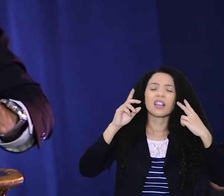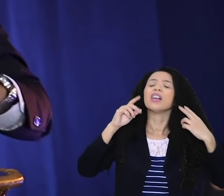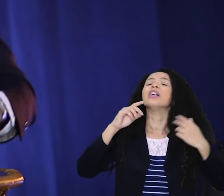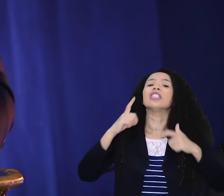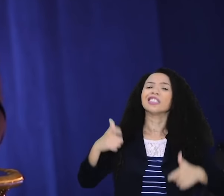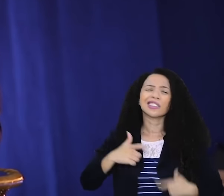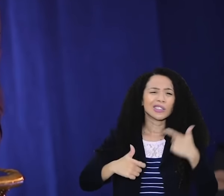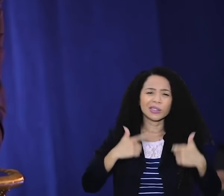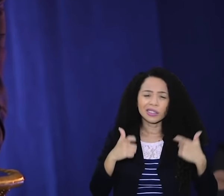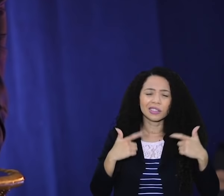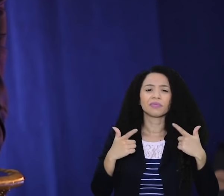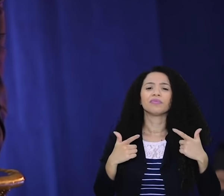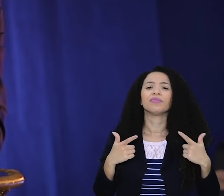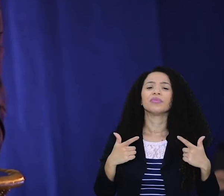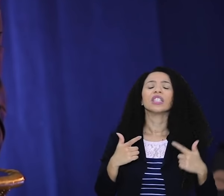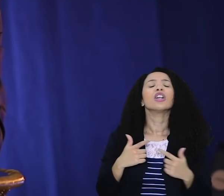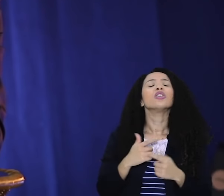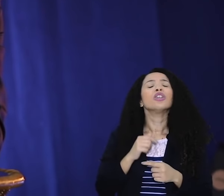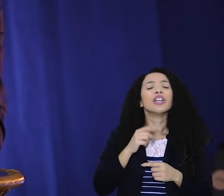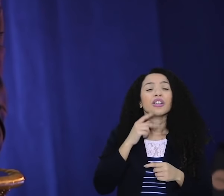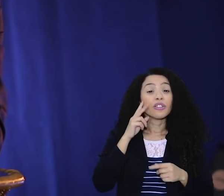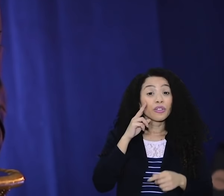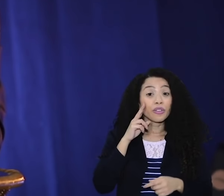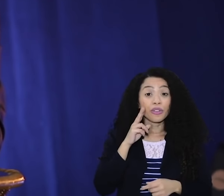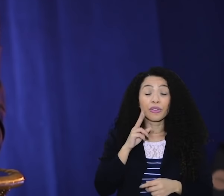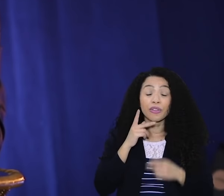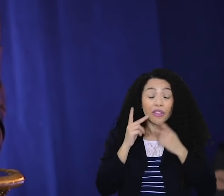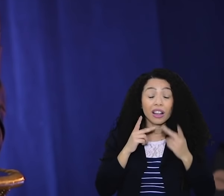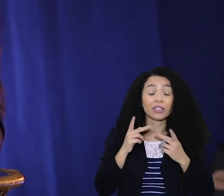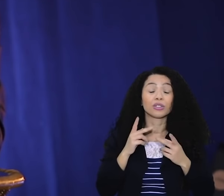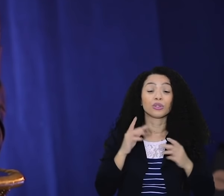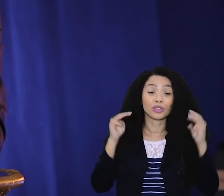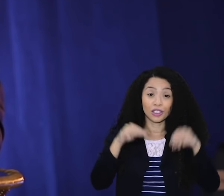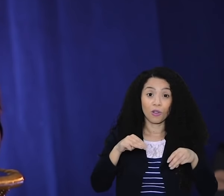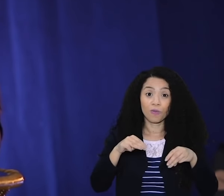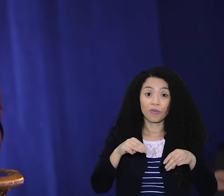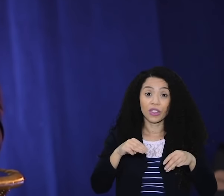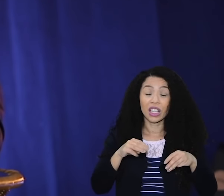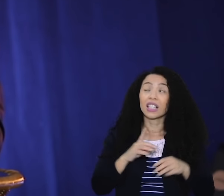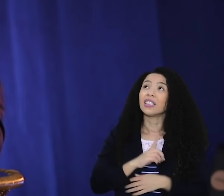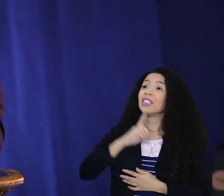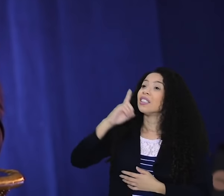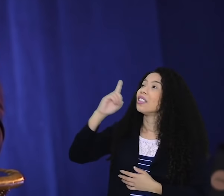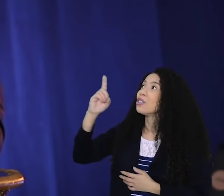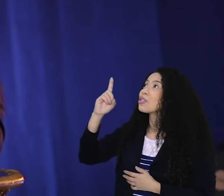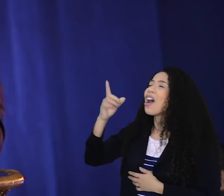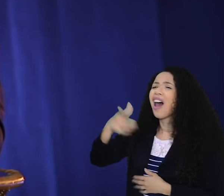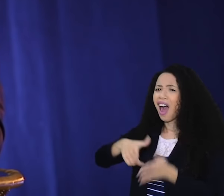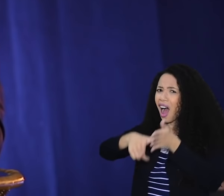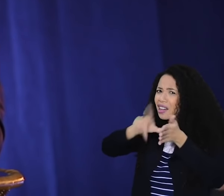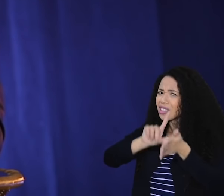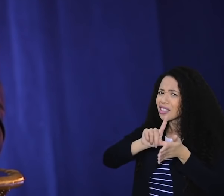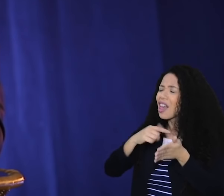passa por cima desses problemas, ele faz uma observação no fim do texto. E ele diz assim: Deus, eu